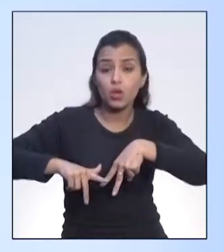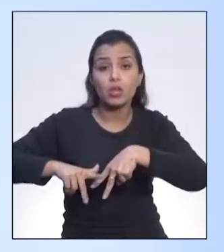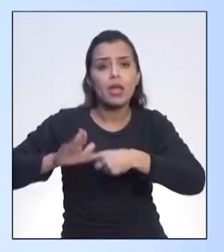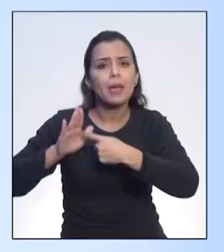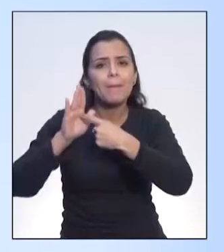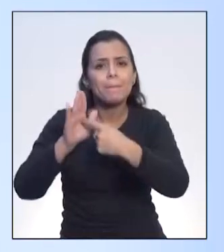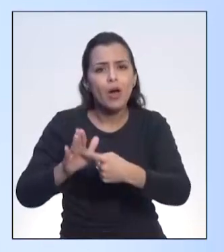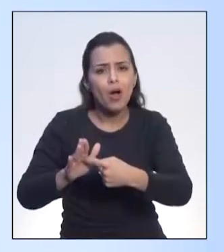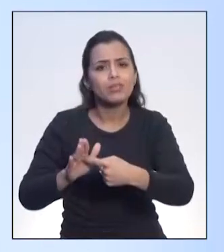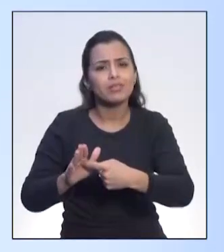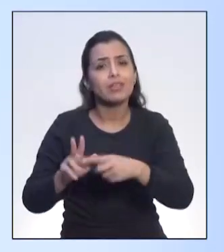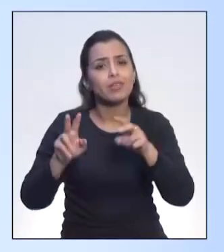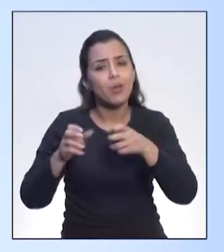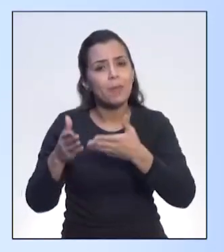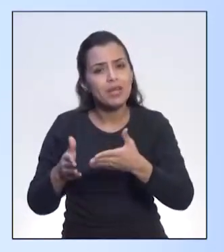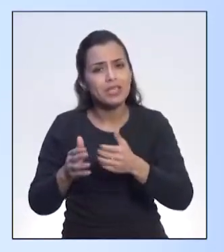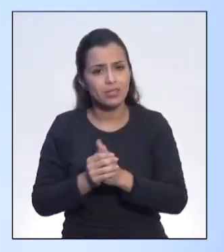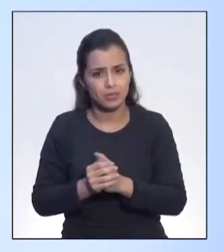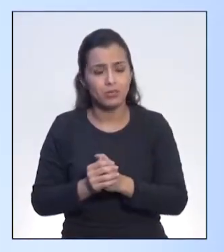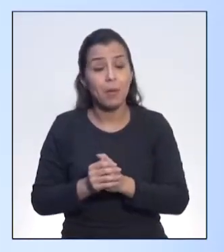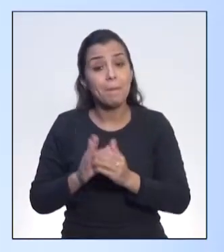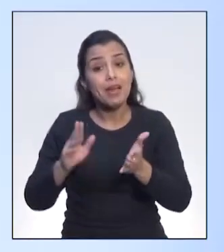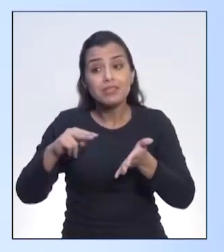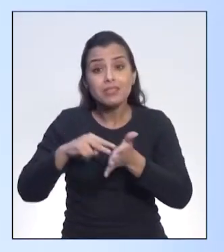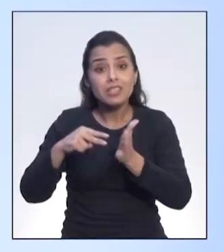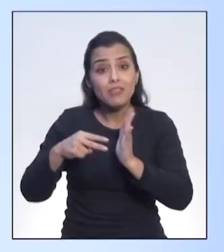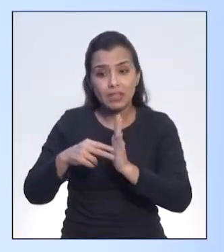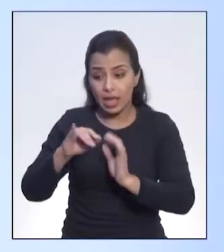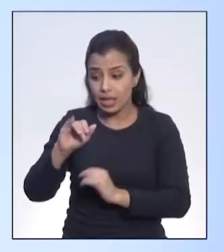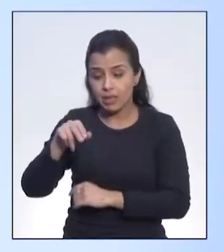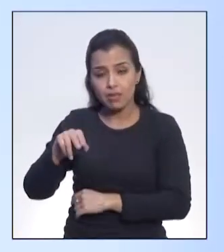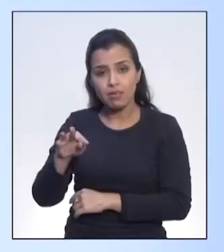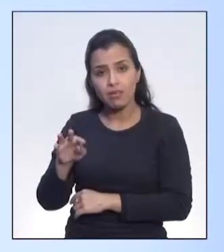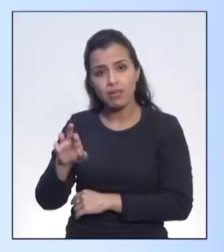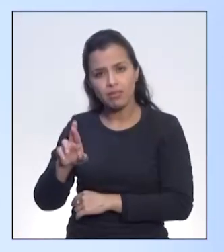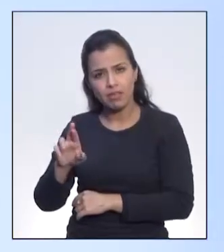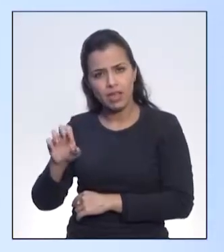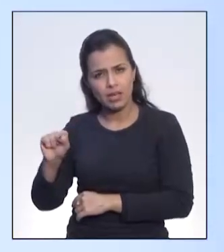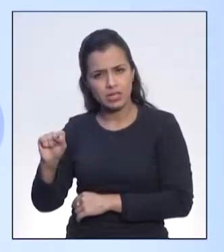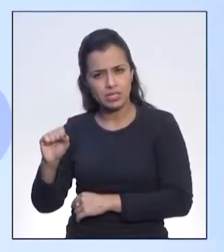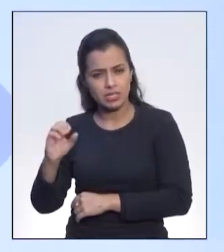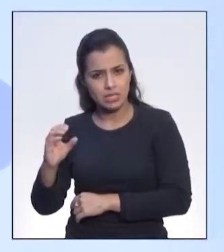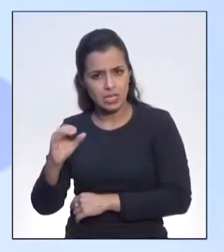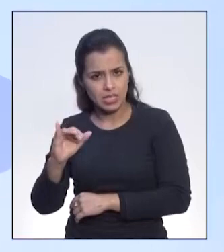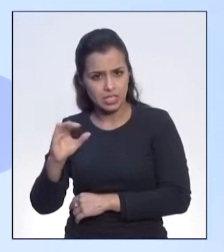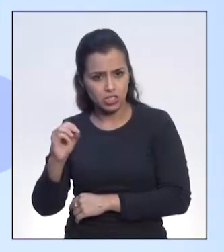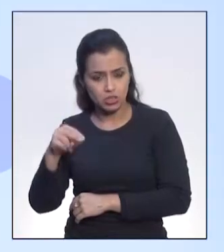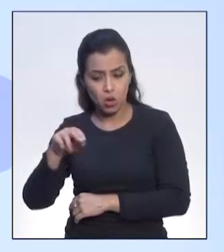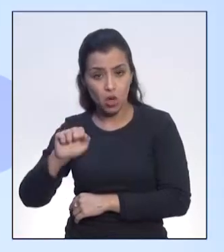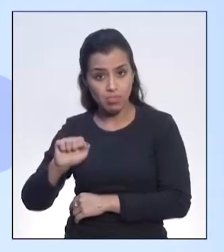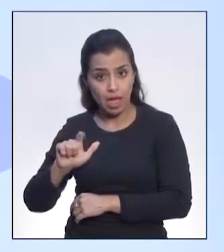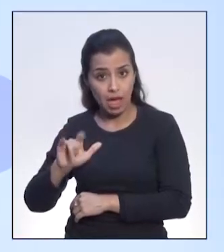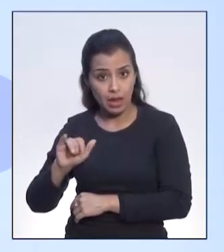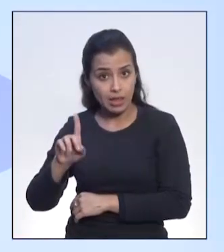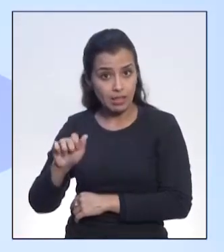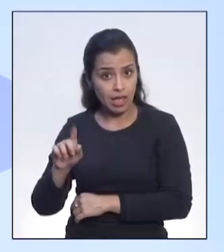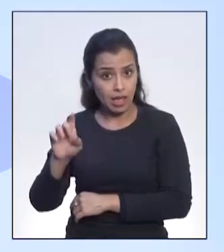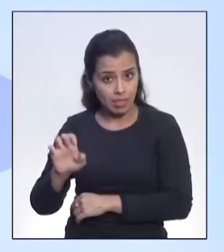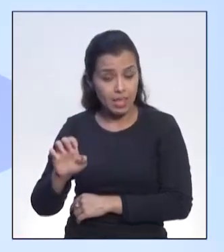dimensões de interseccionalidade. O que significa isso? Significa que nós temos algumas minorias sociais. Essas minorias não